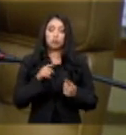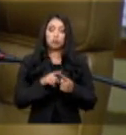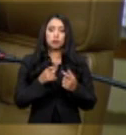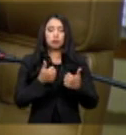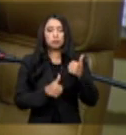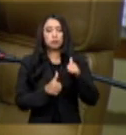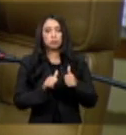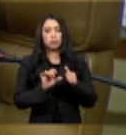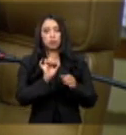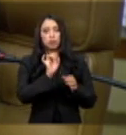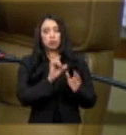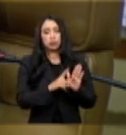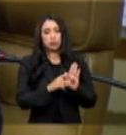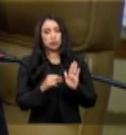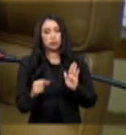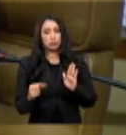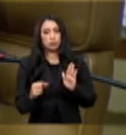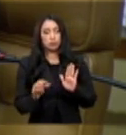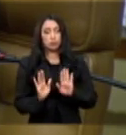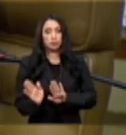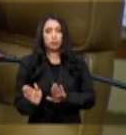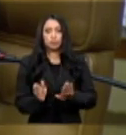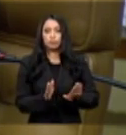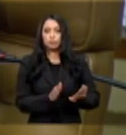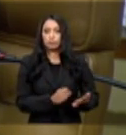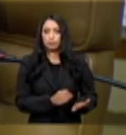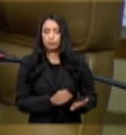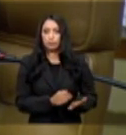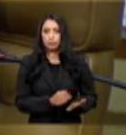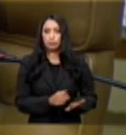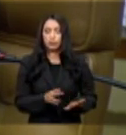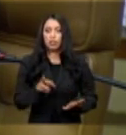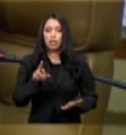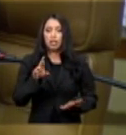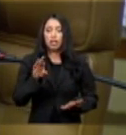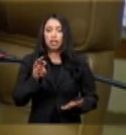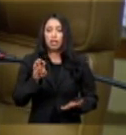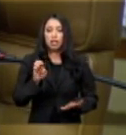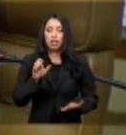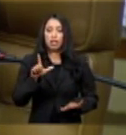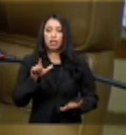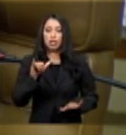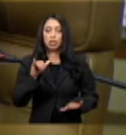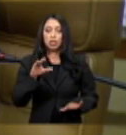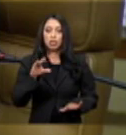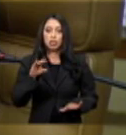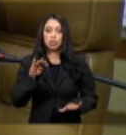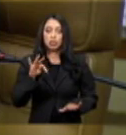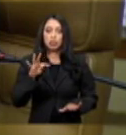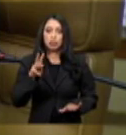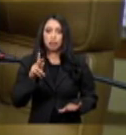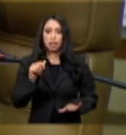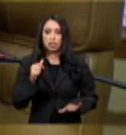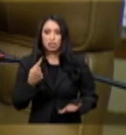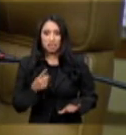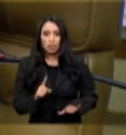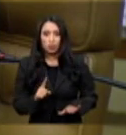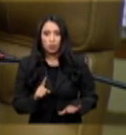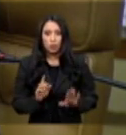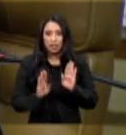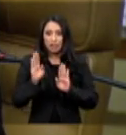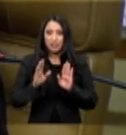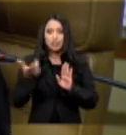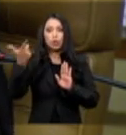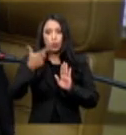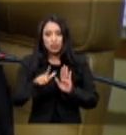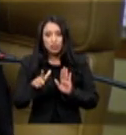exame específico. Não se menciona a palavra relicitação, e eu gostaria de